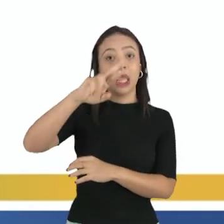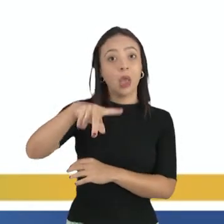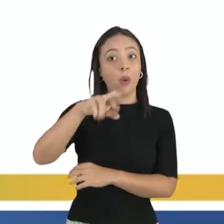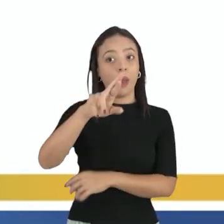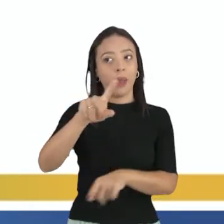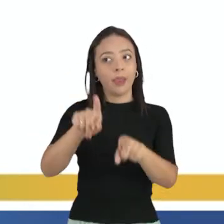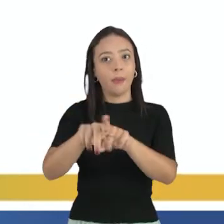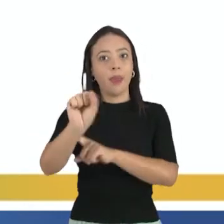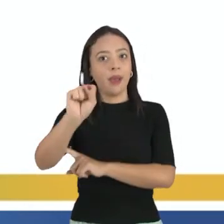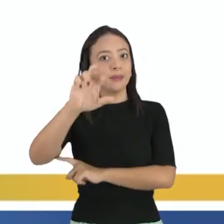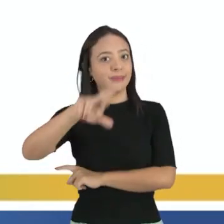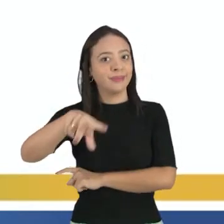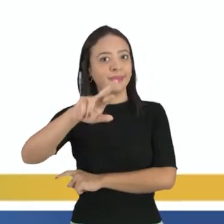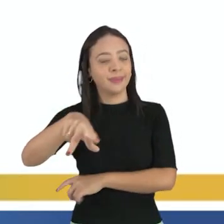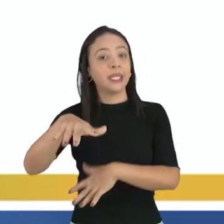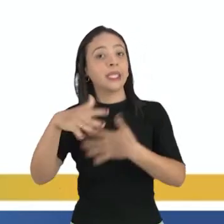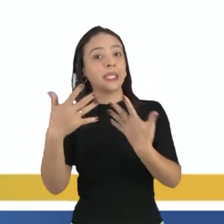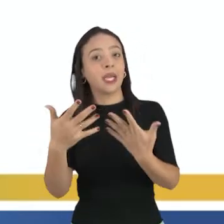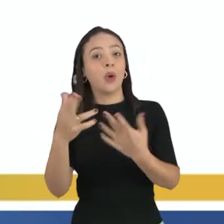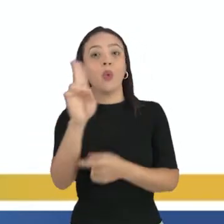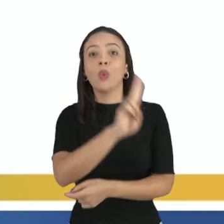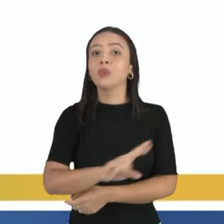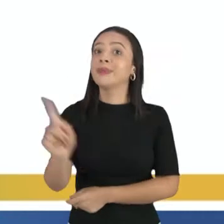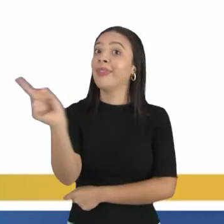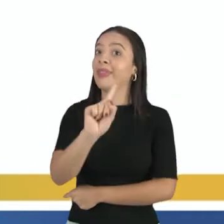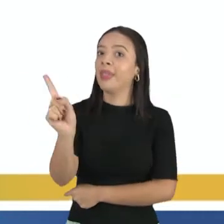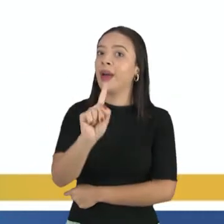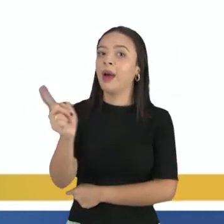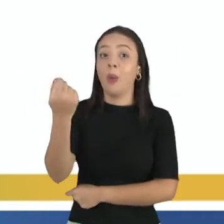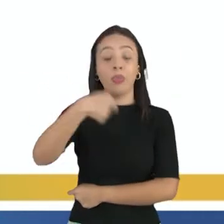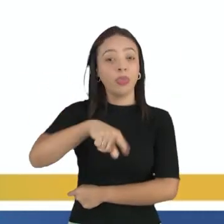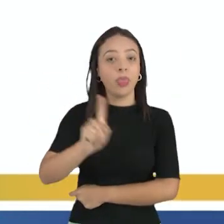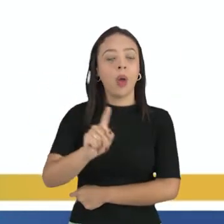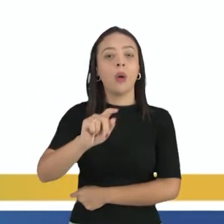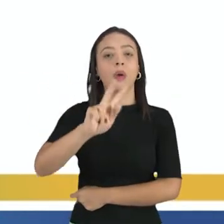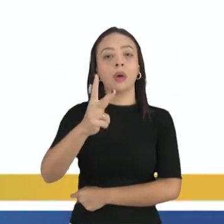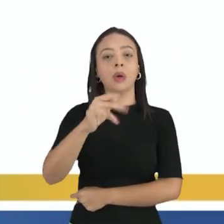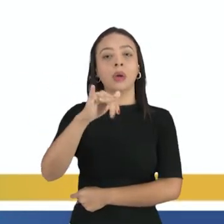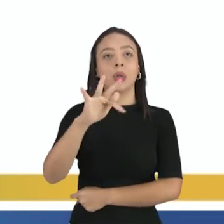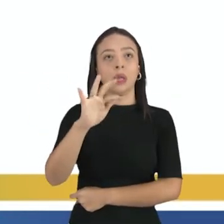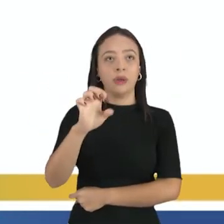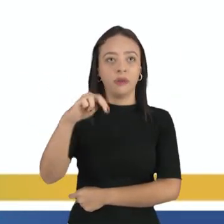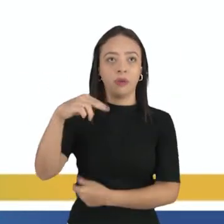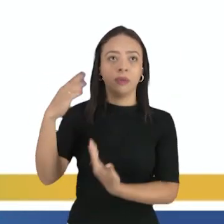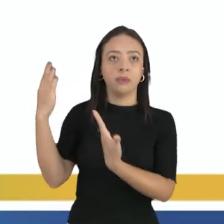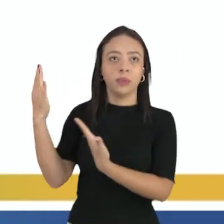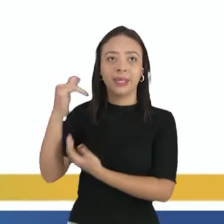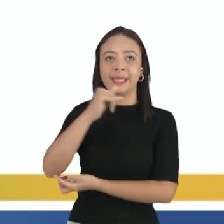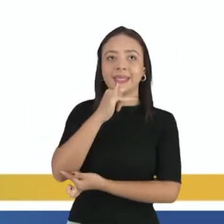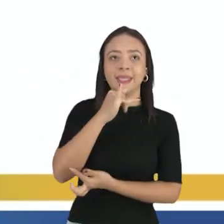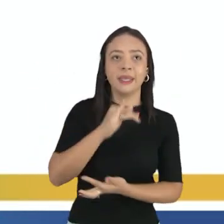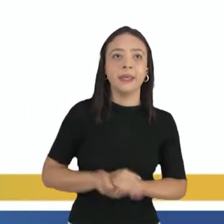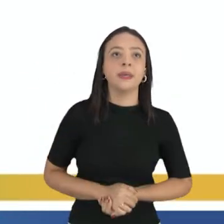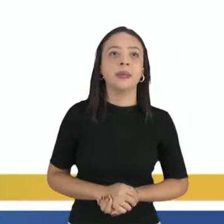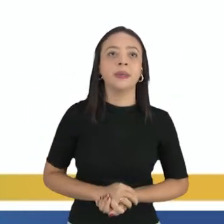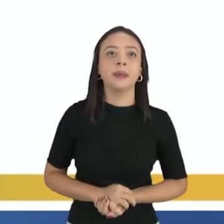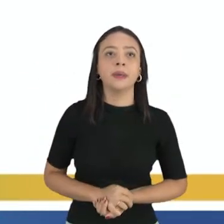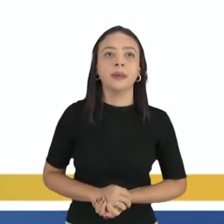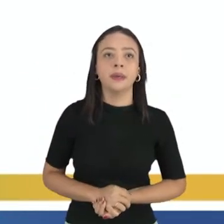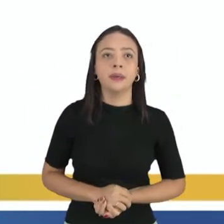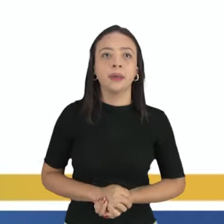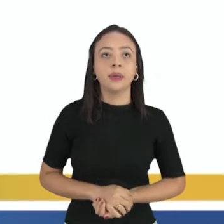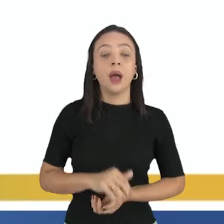S, não se usa hífen. Vejam, anteprojeto, autopeça,